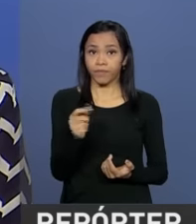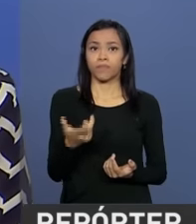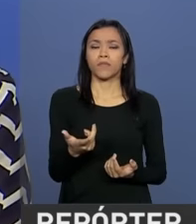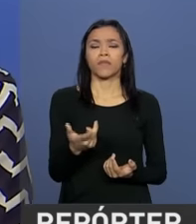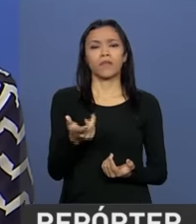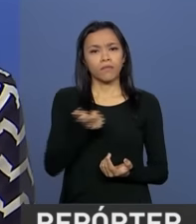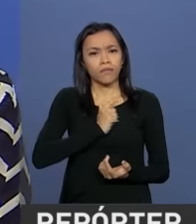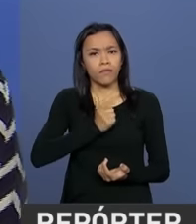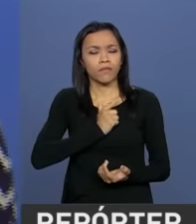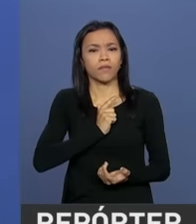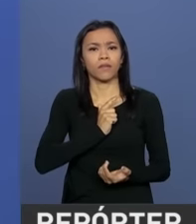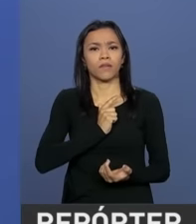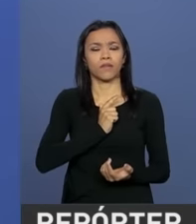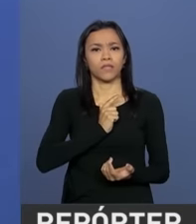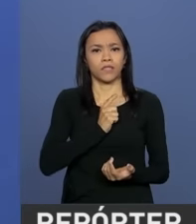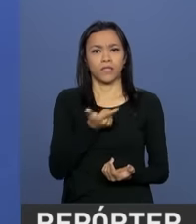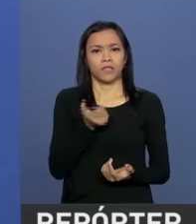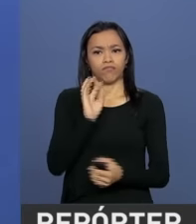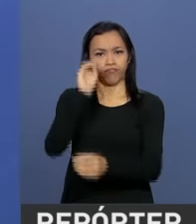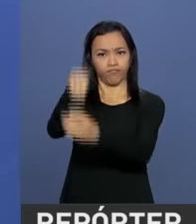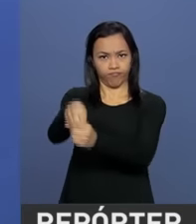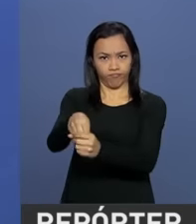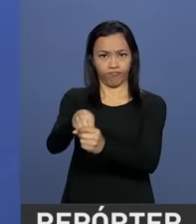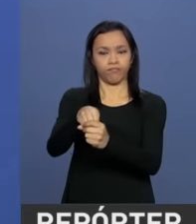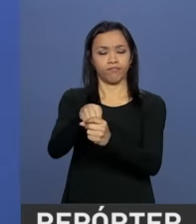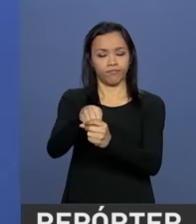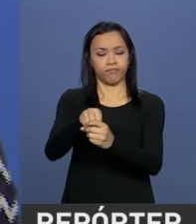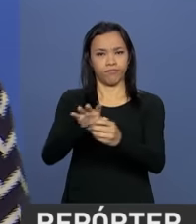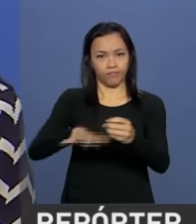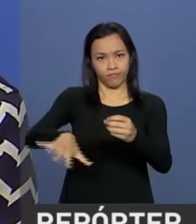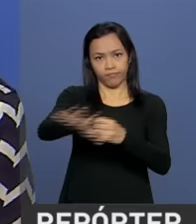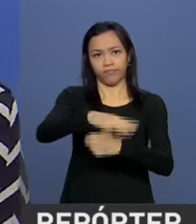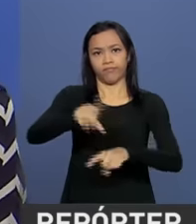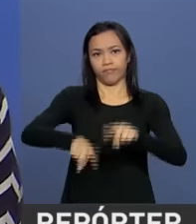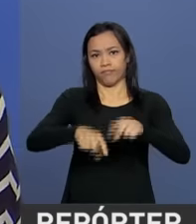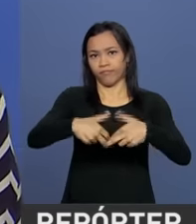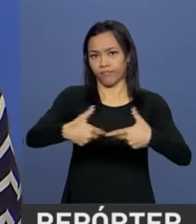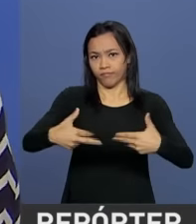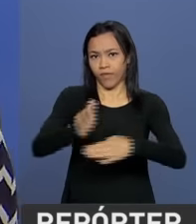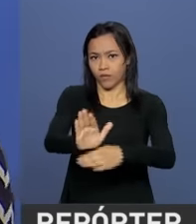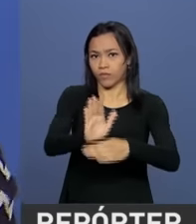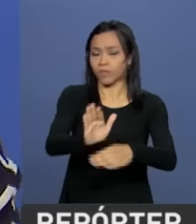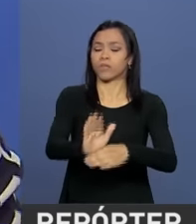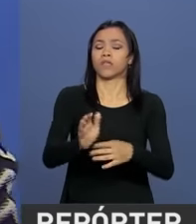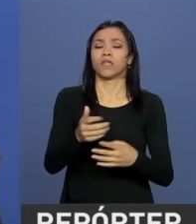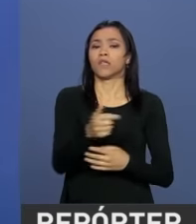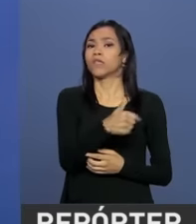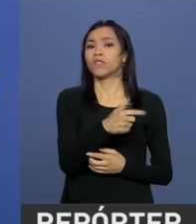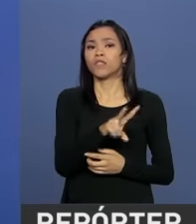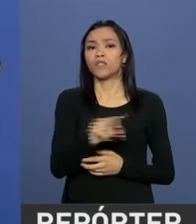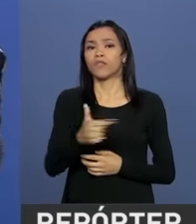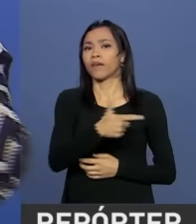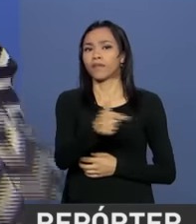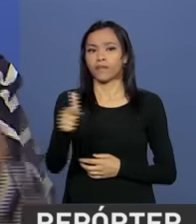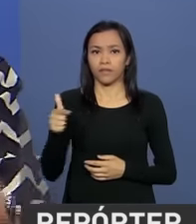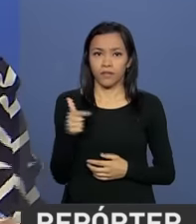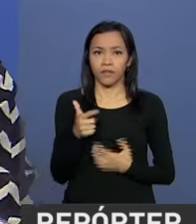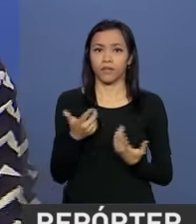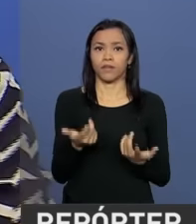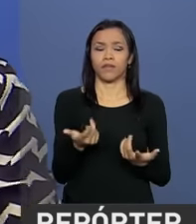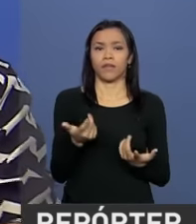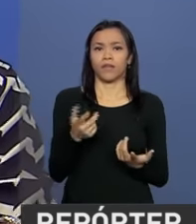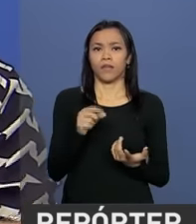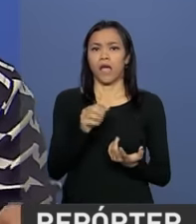disponíveis eh na instituição e que não haverá nenhum tipo de eh equalização nem